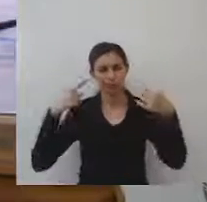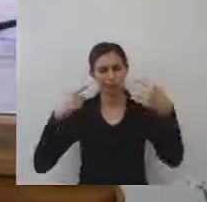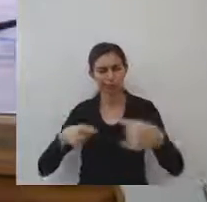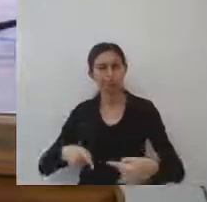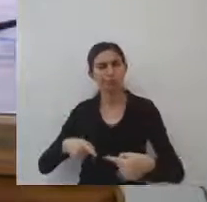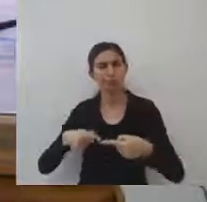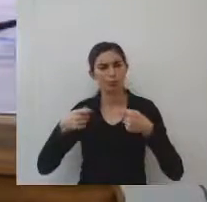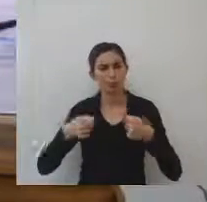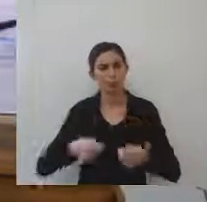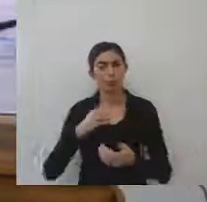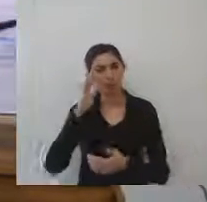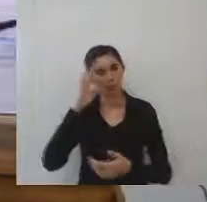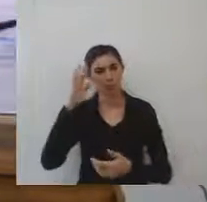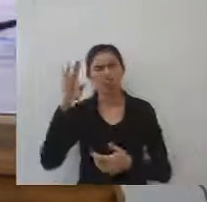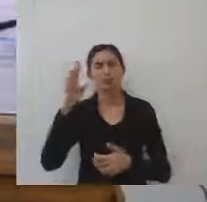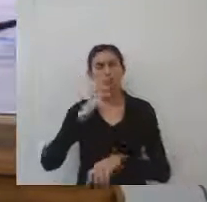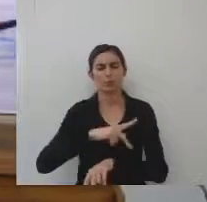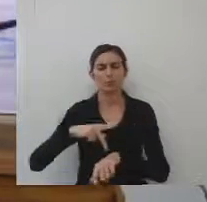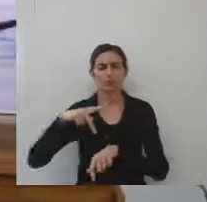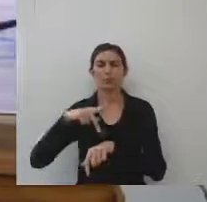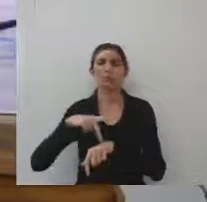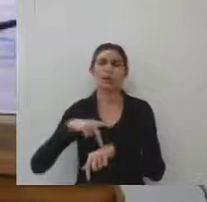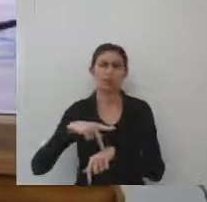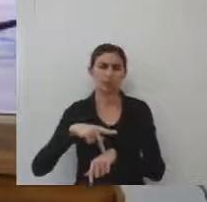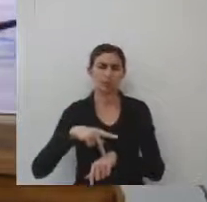se firmando principalmente nos países